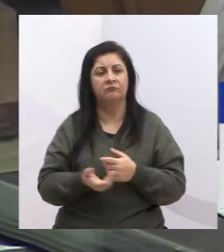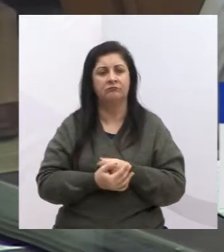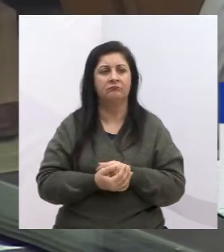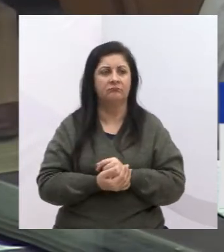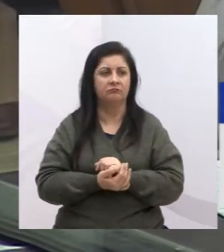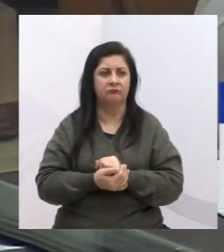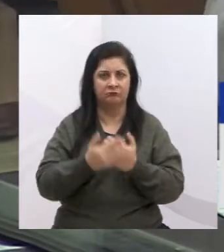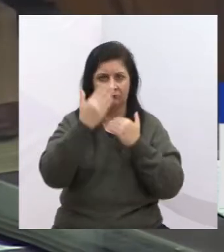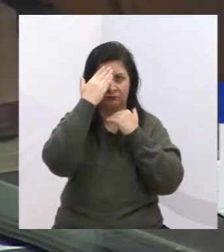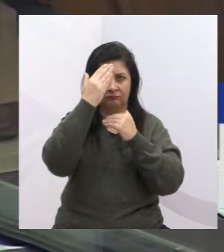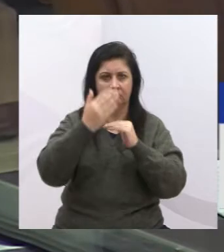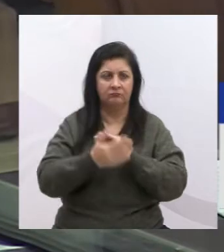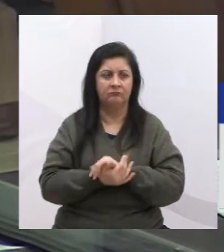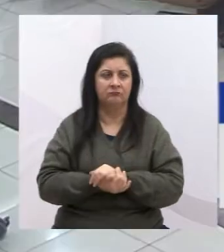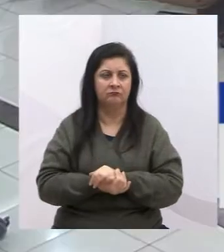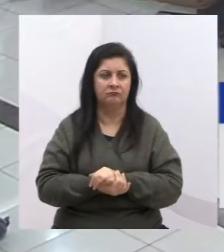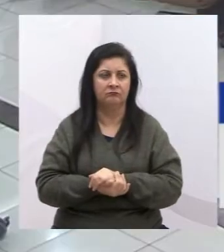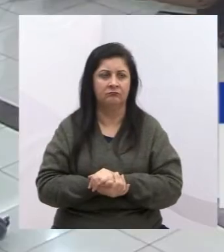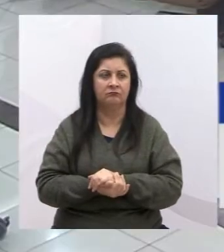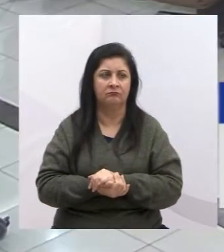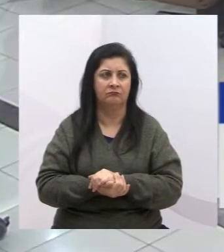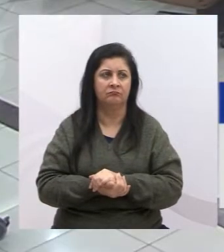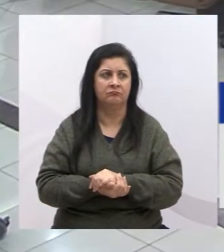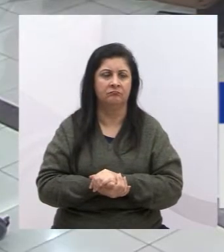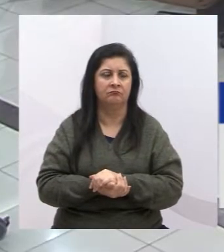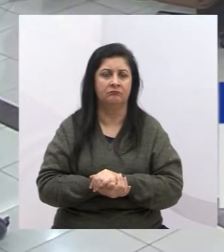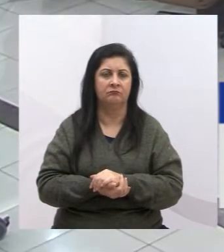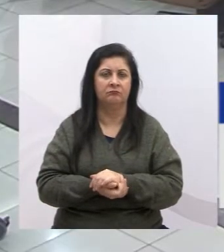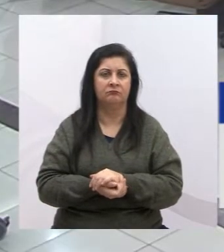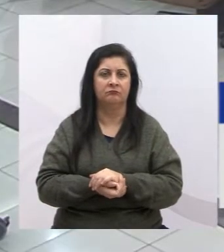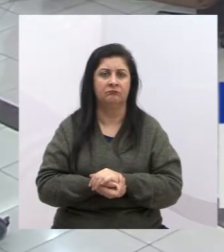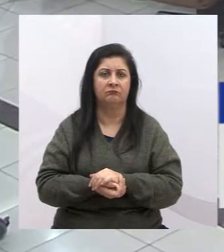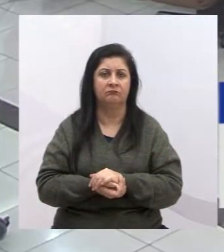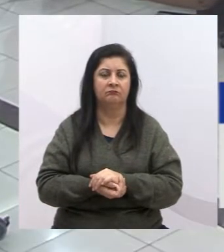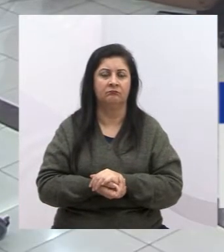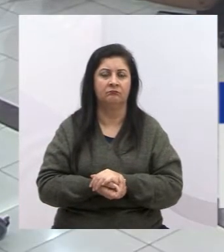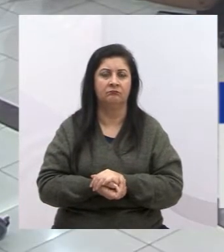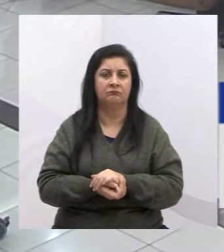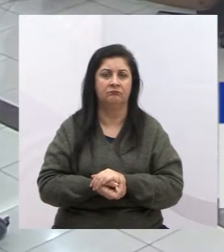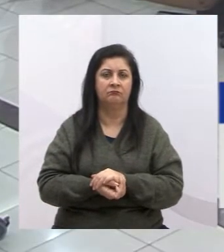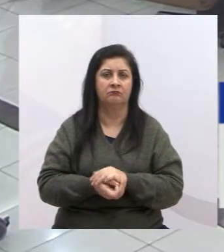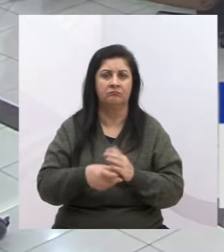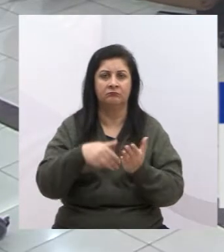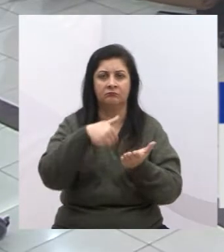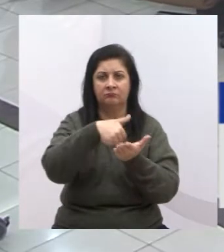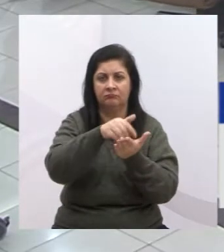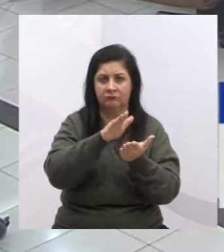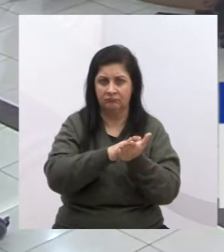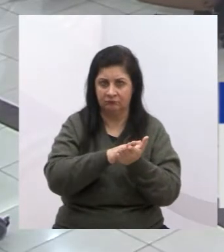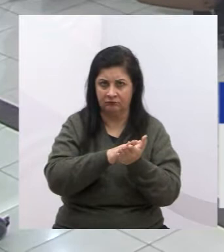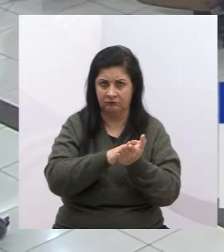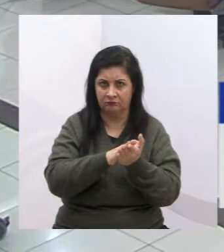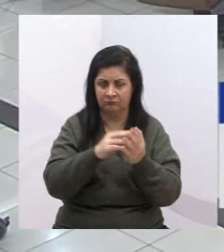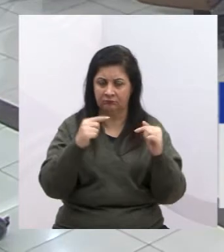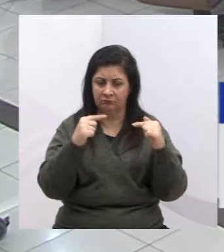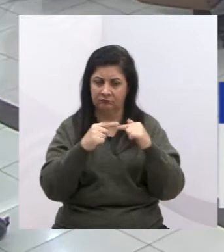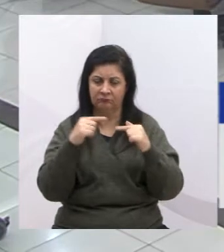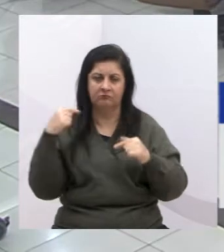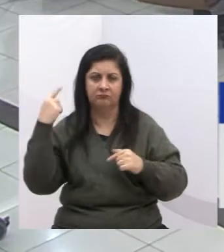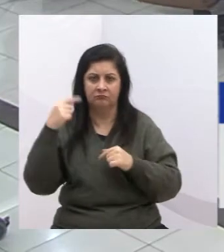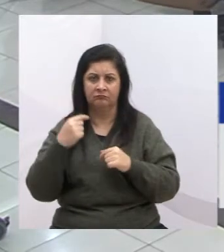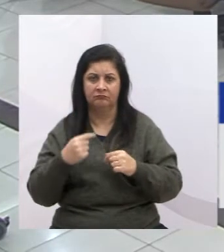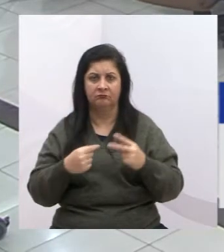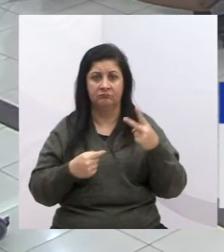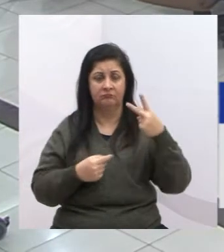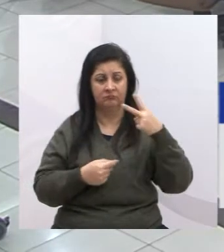questões. Obrigado, vereador. Obrigado você, vereador Abner. A multa, do ponto de vista de direito, ela tem duas